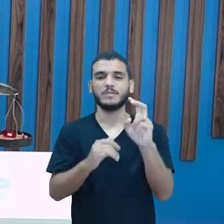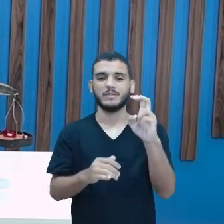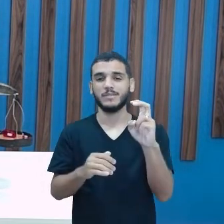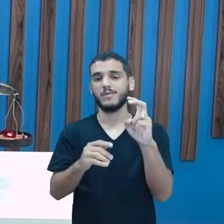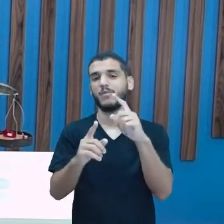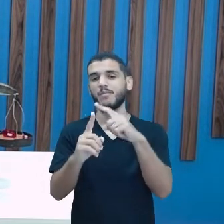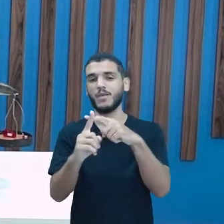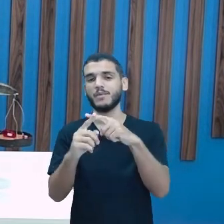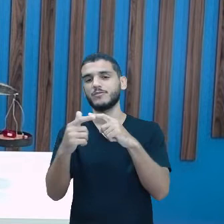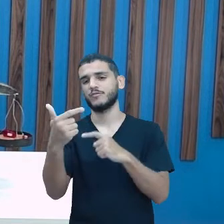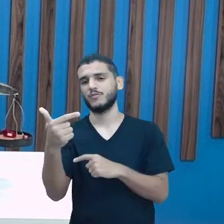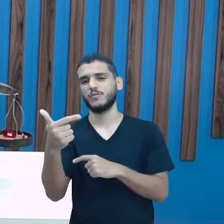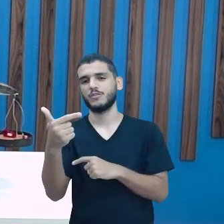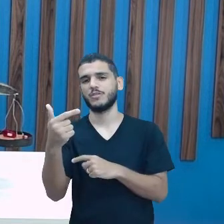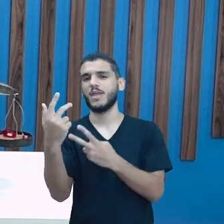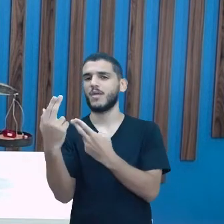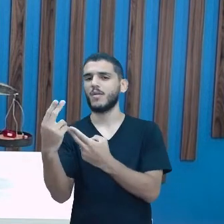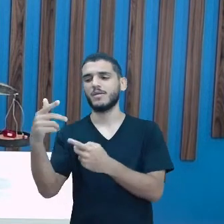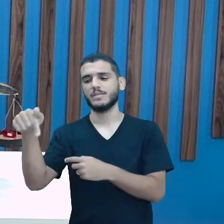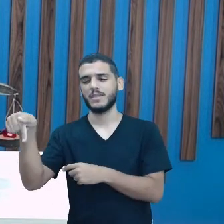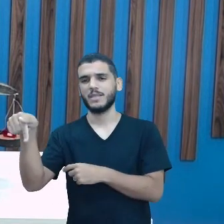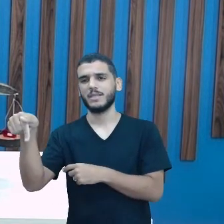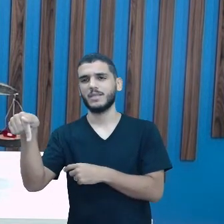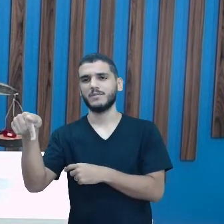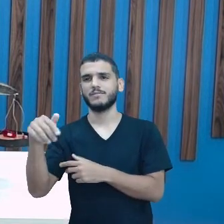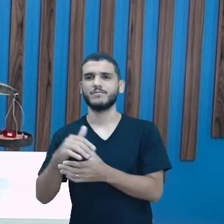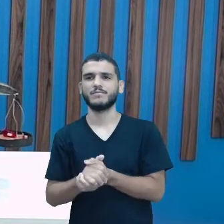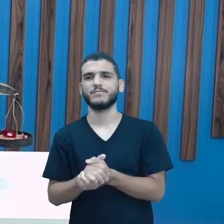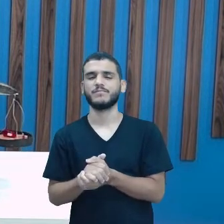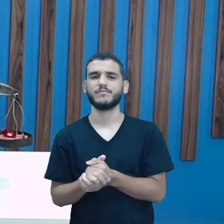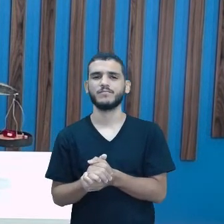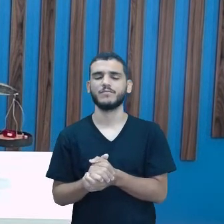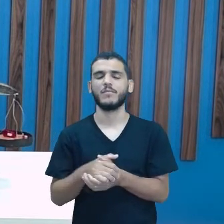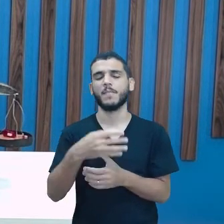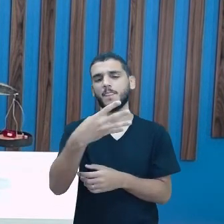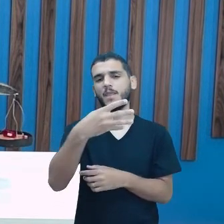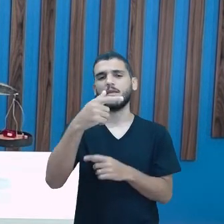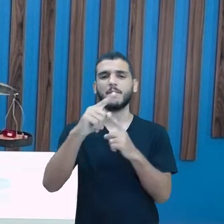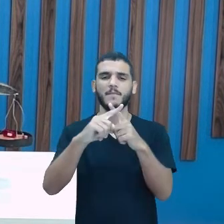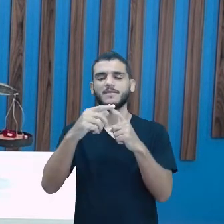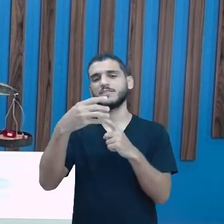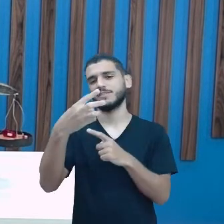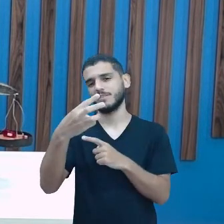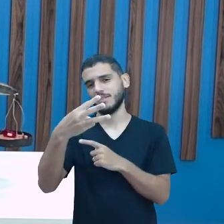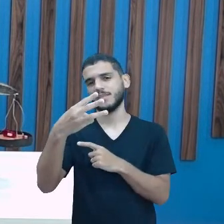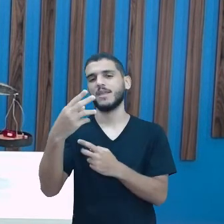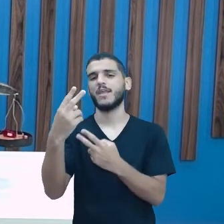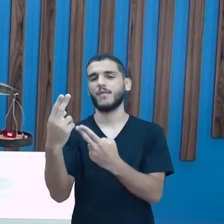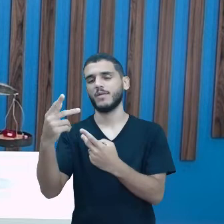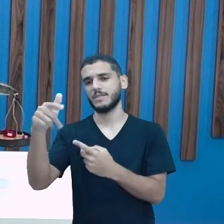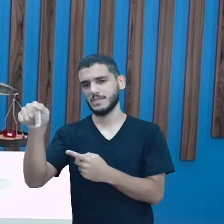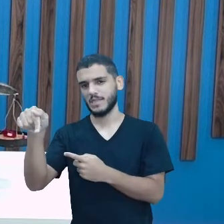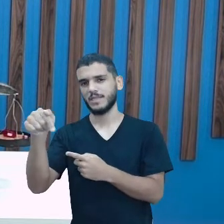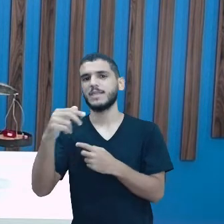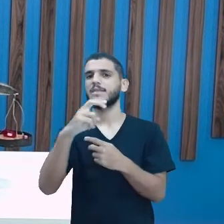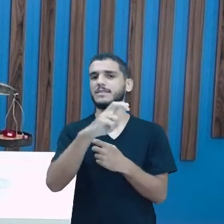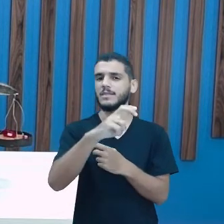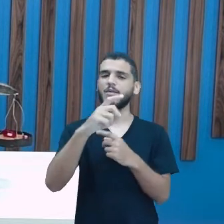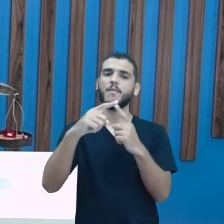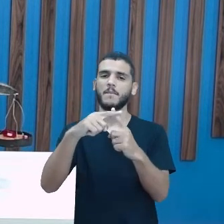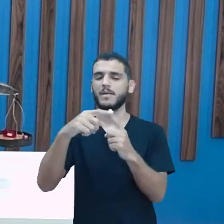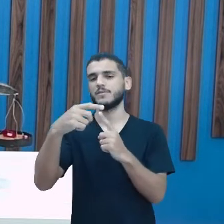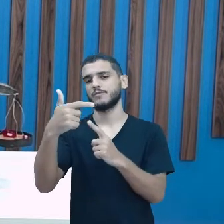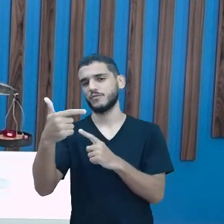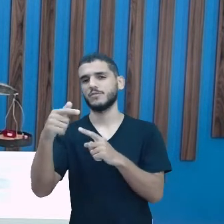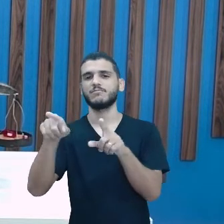mais 2. 4 mais 3 igual a 7. 5 mais 2 também é igual a 7. Então, se